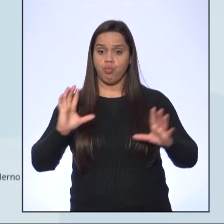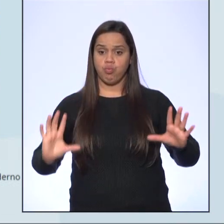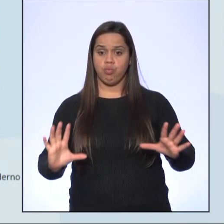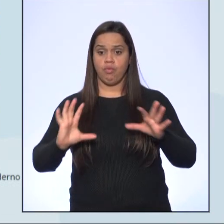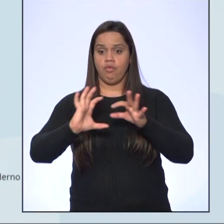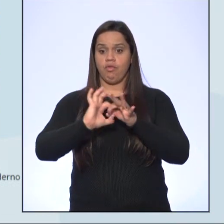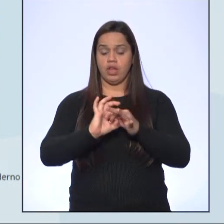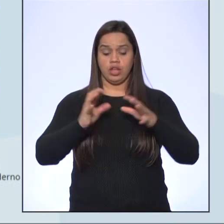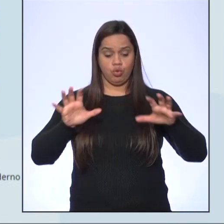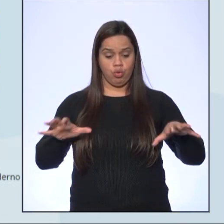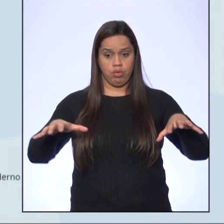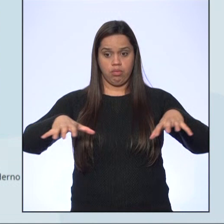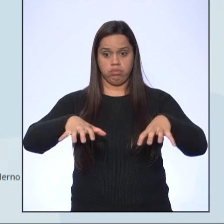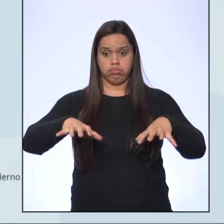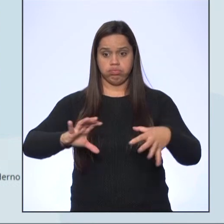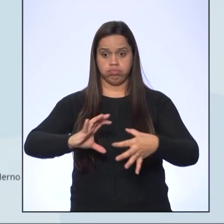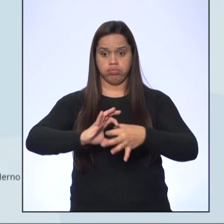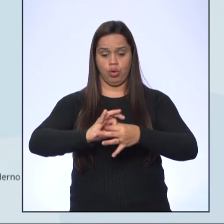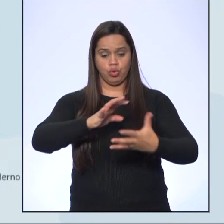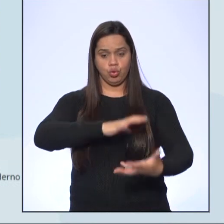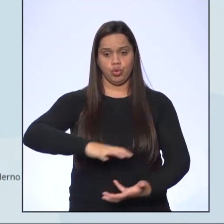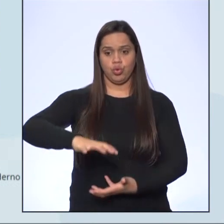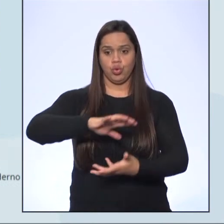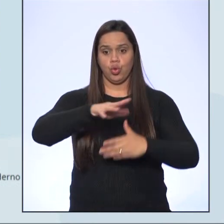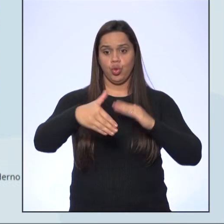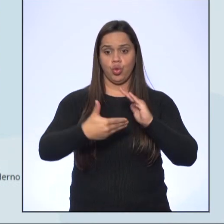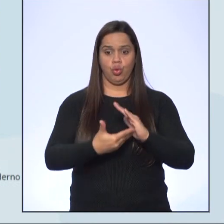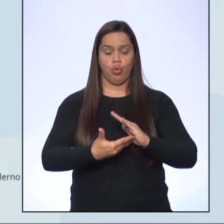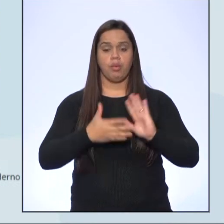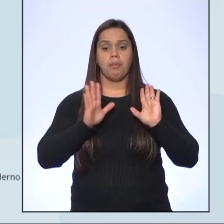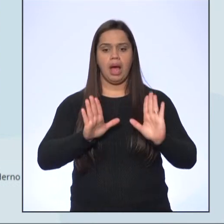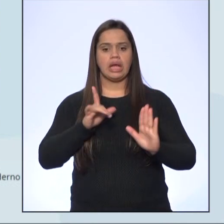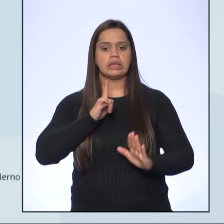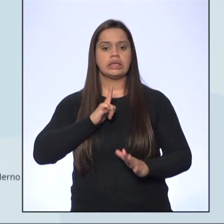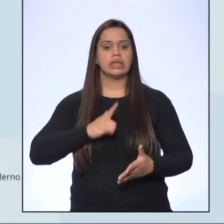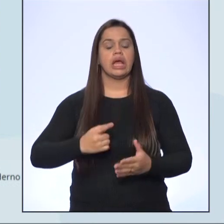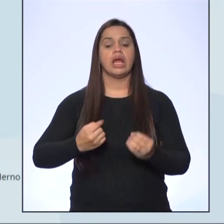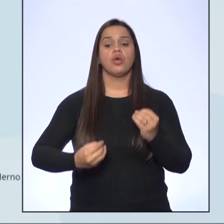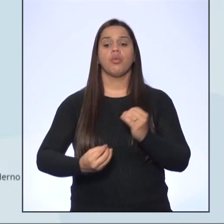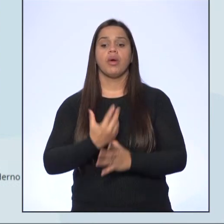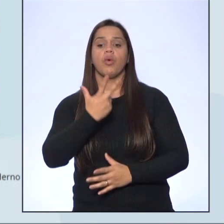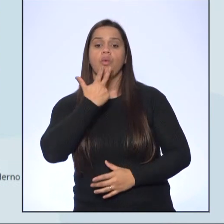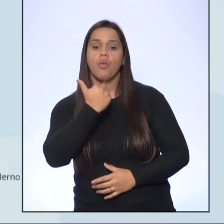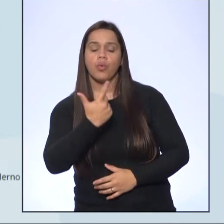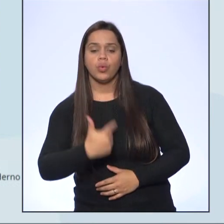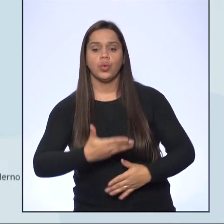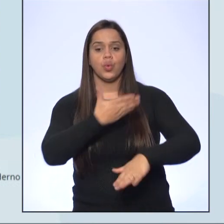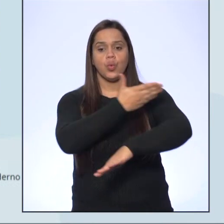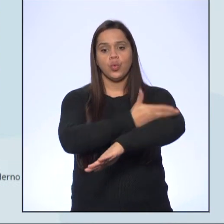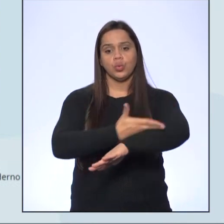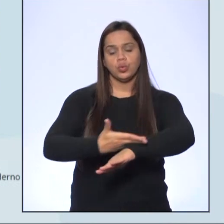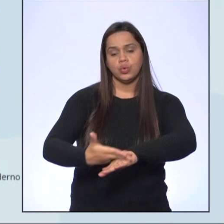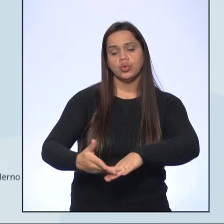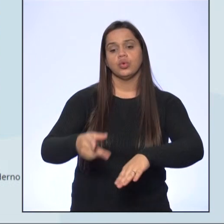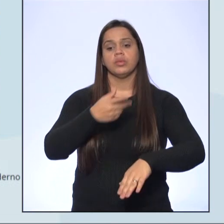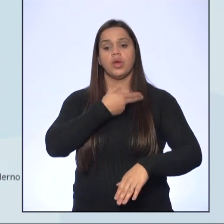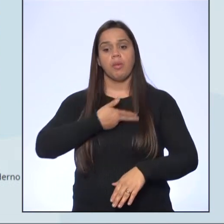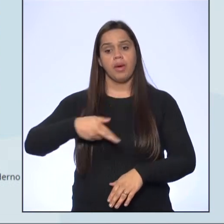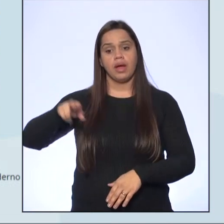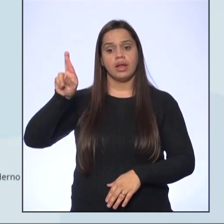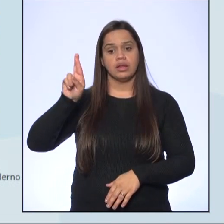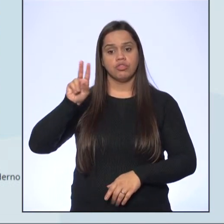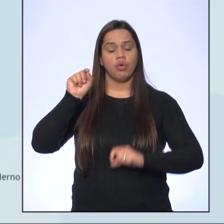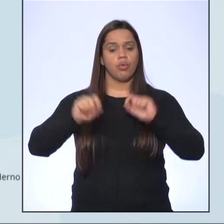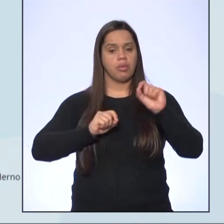suas partes entre si e com o todo. Já que tem uma origem, uma língua, uns costumes e uma religião,